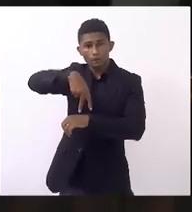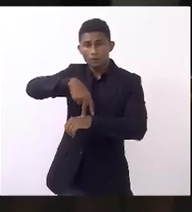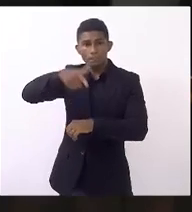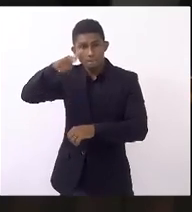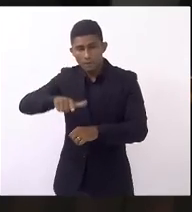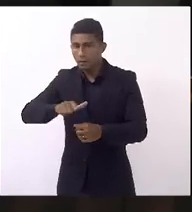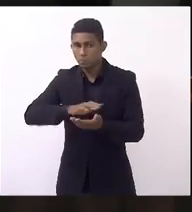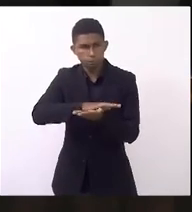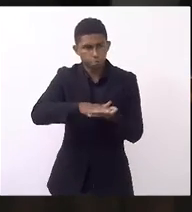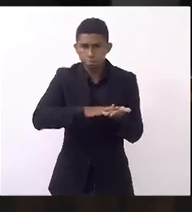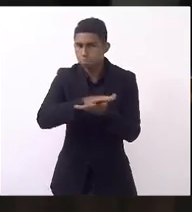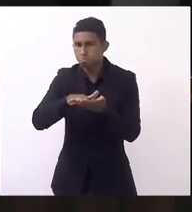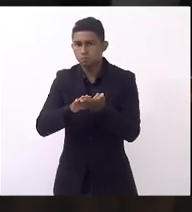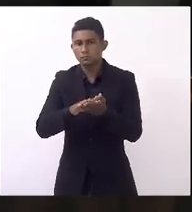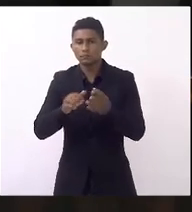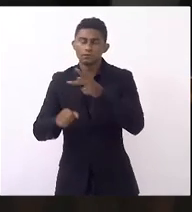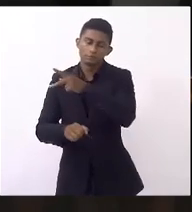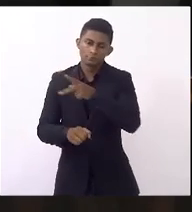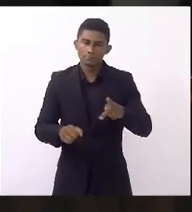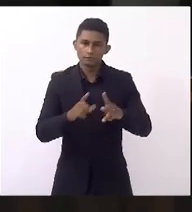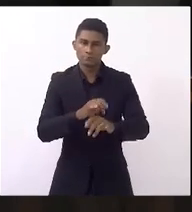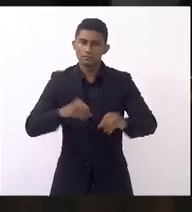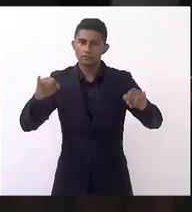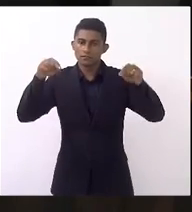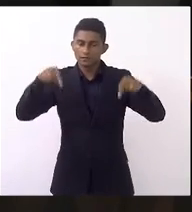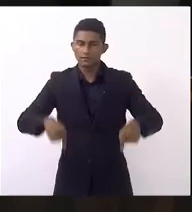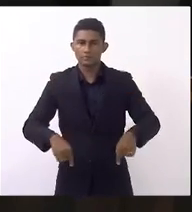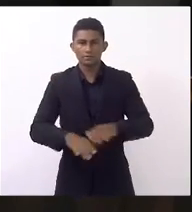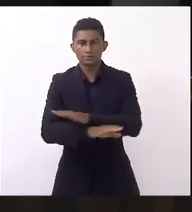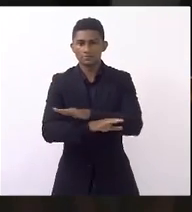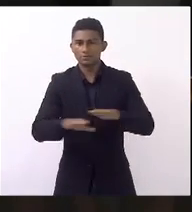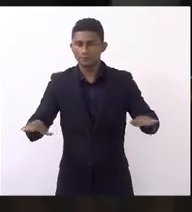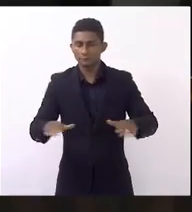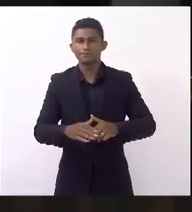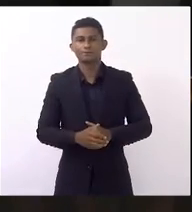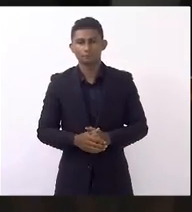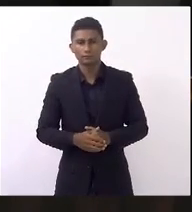oradores inscritos, a presidência encerra